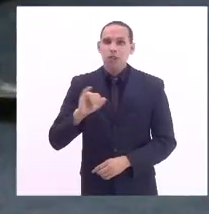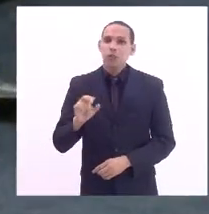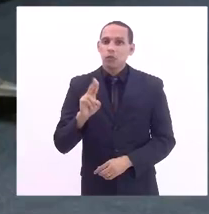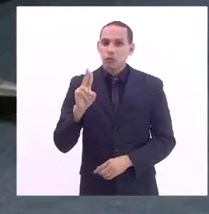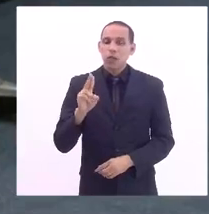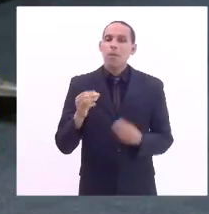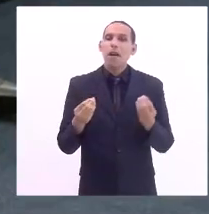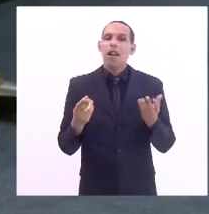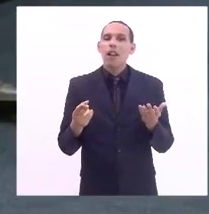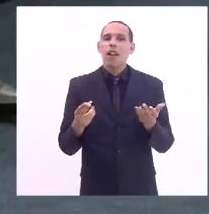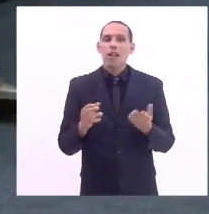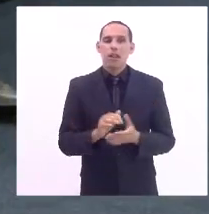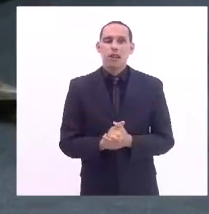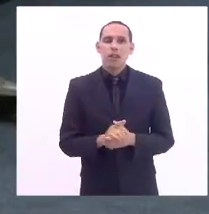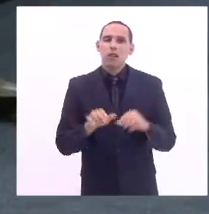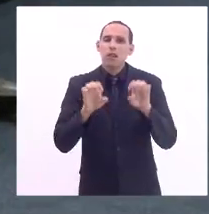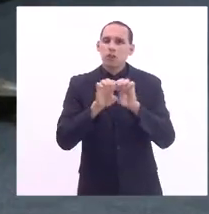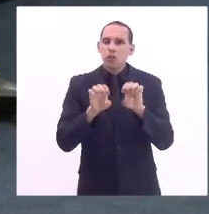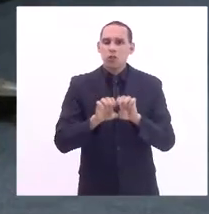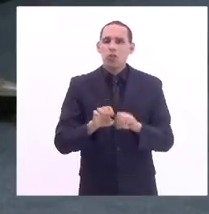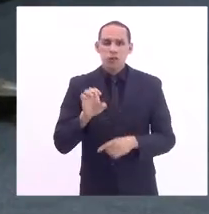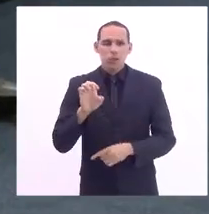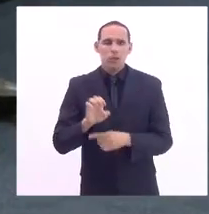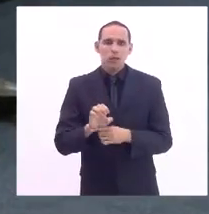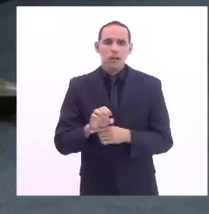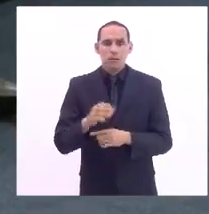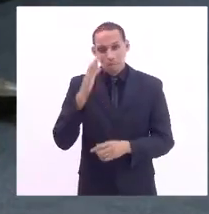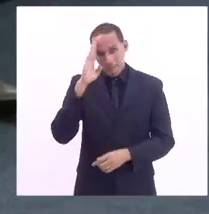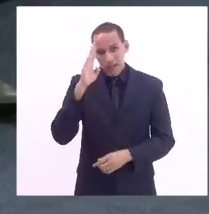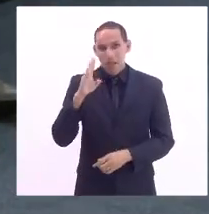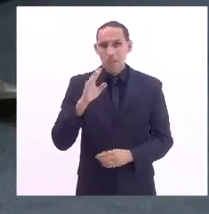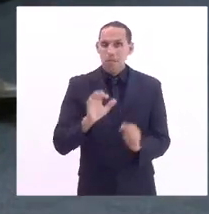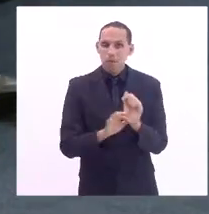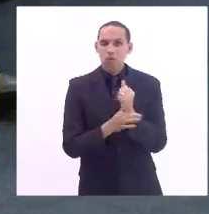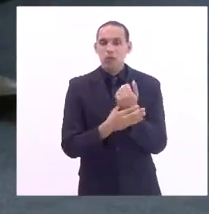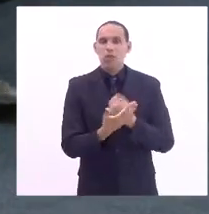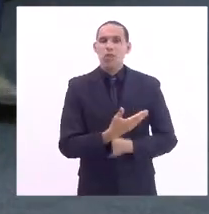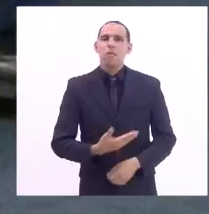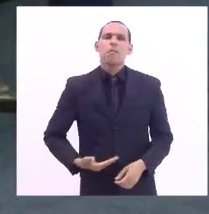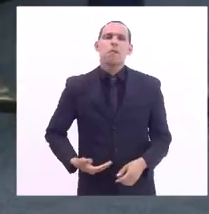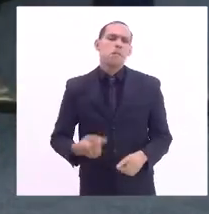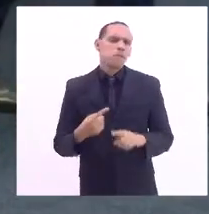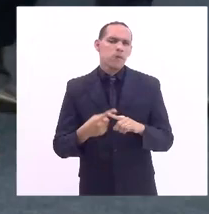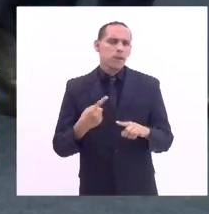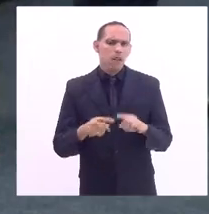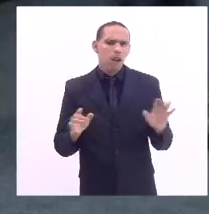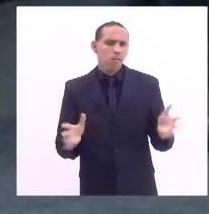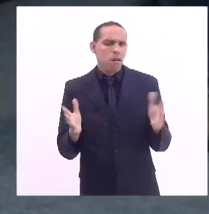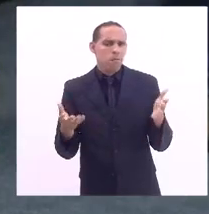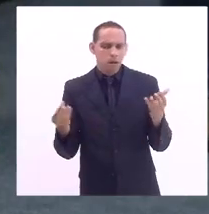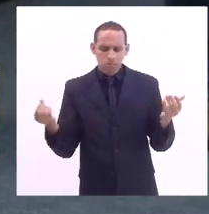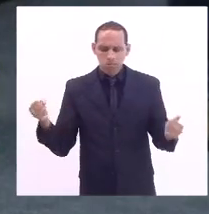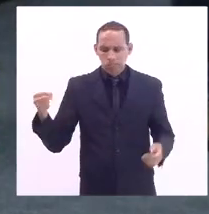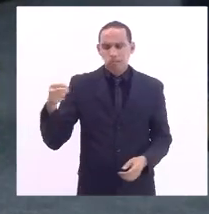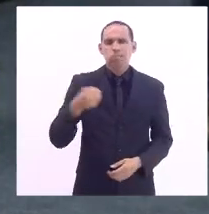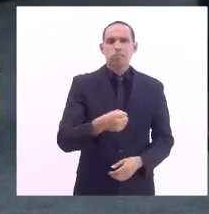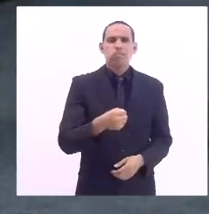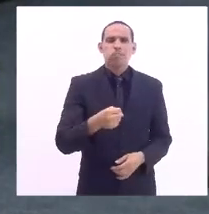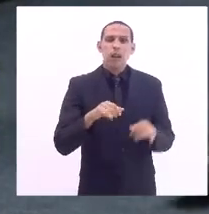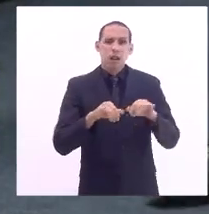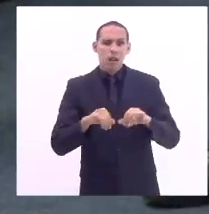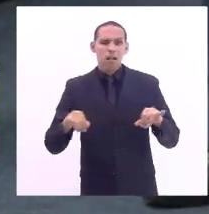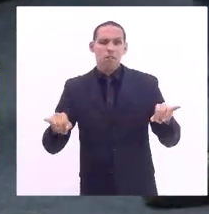uso das estruturas de Estado, especialmente a segurança pública. E por que trago essa campanha aqui hoje e já